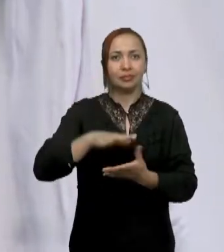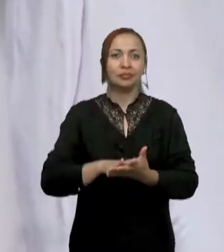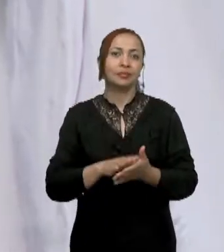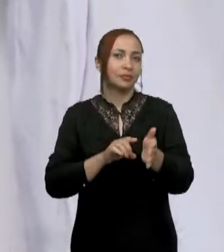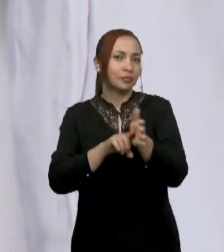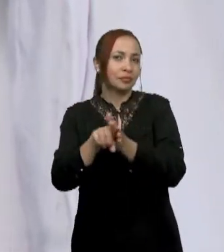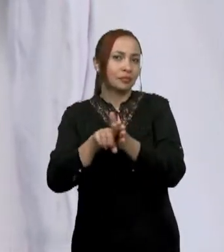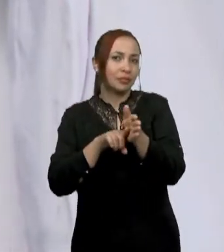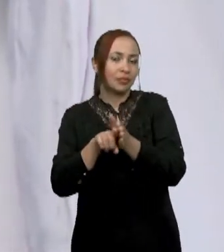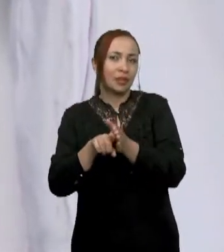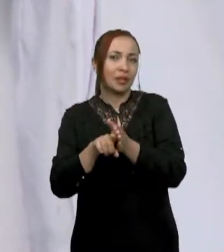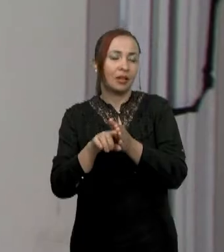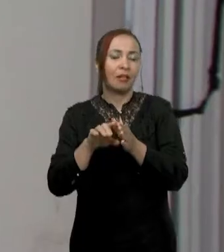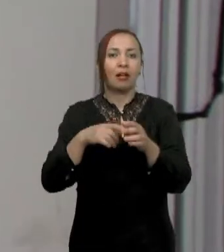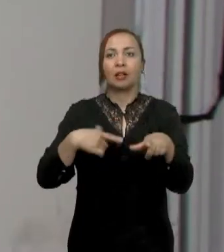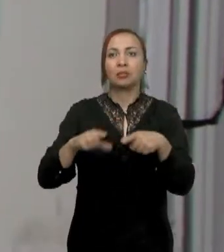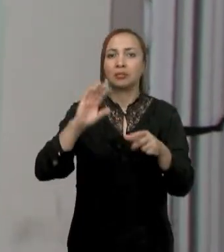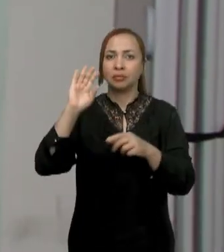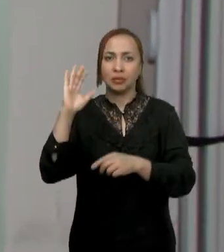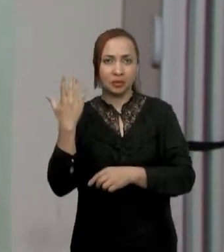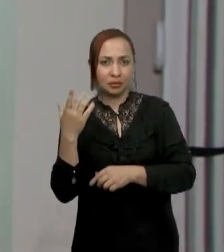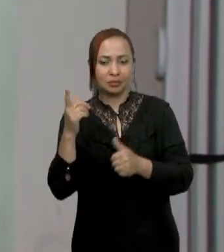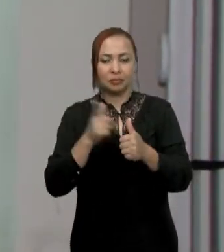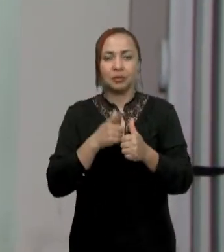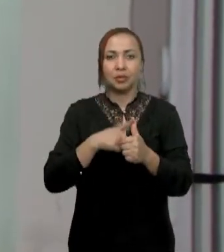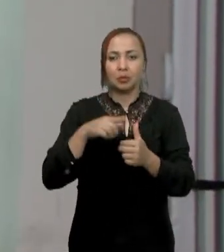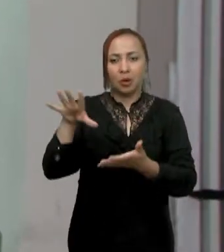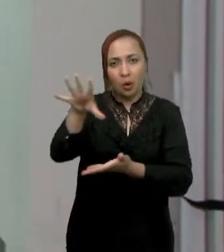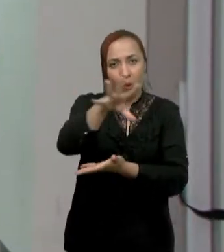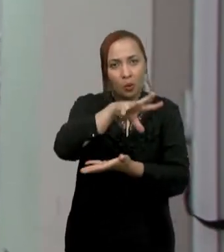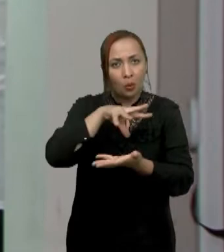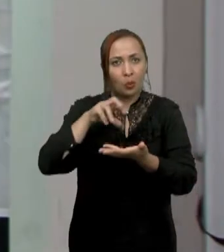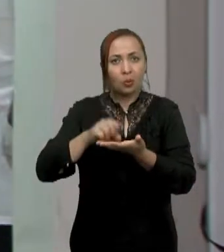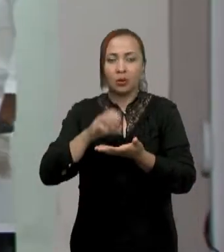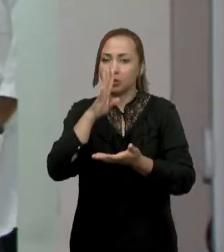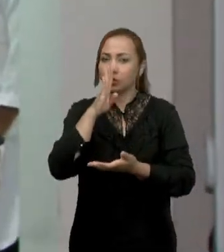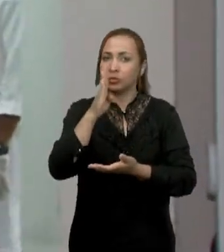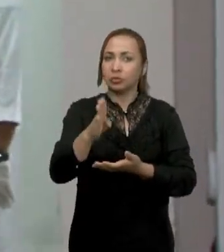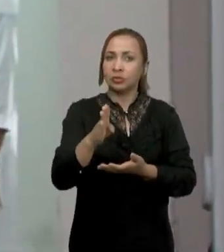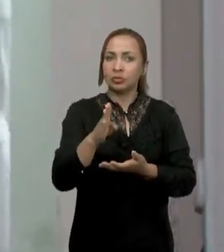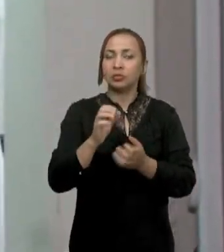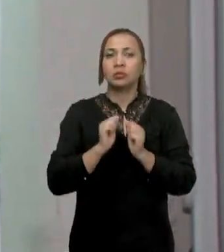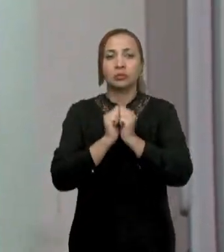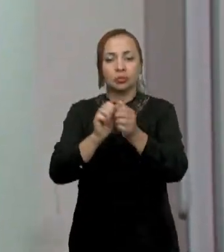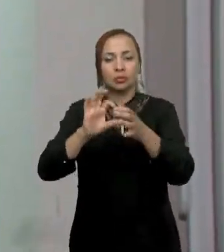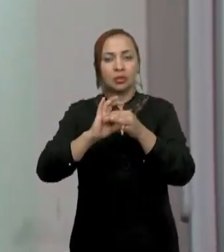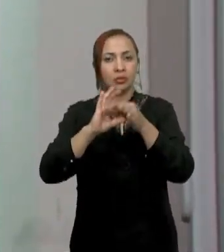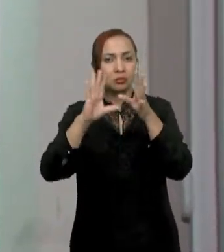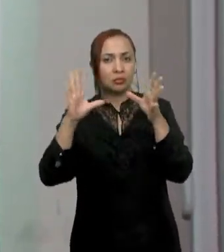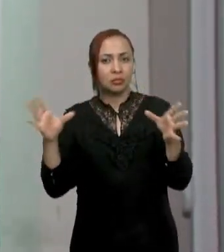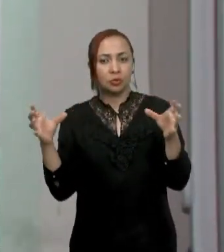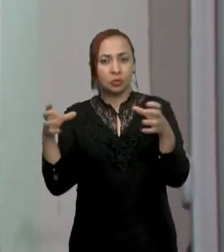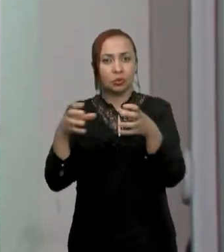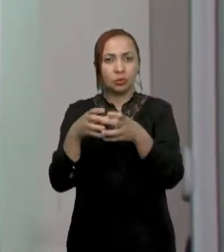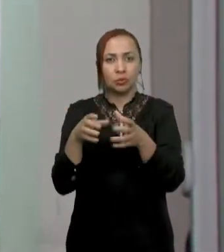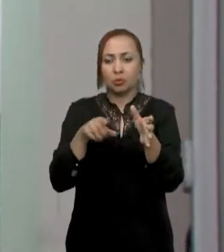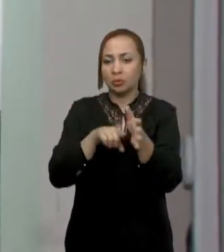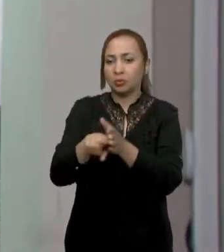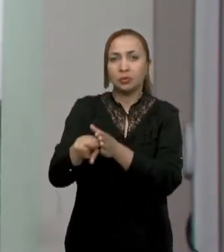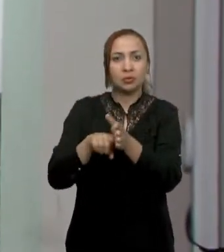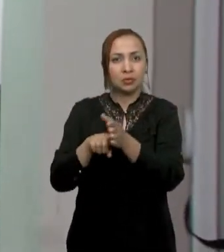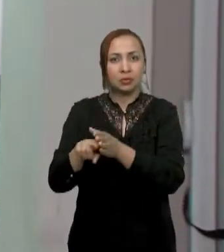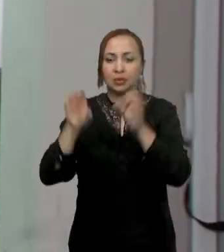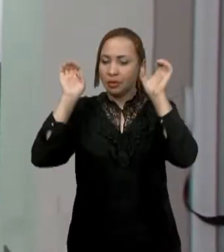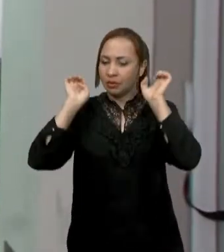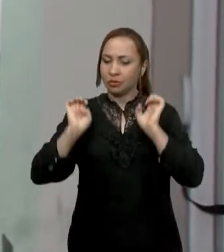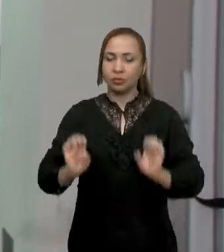A pesquisa ela vai funcionar de duas formas. Primeiro, coleta direta, né? Através da liberação do Comitê de